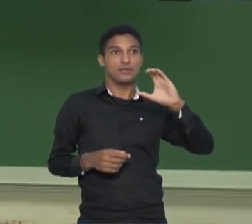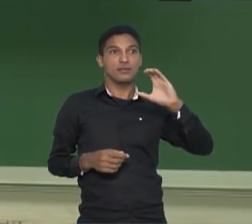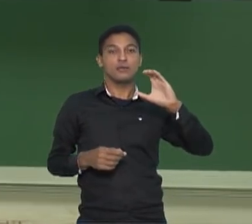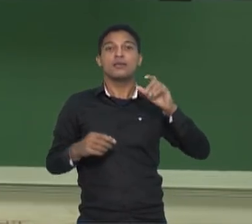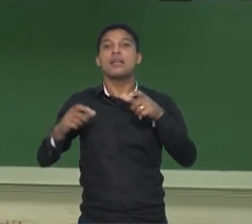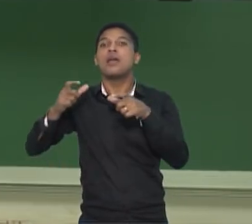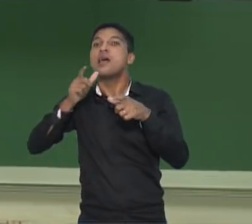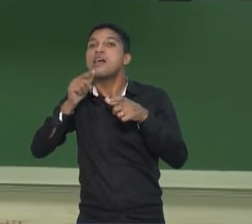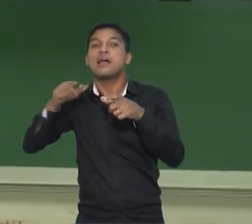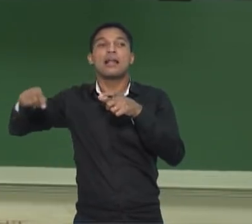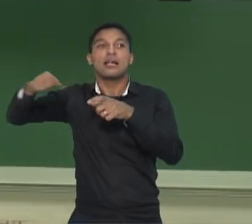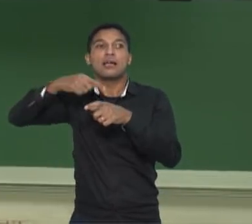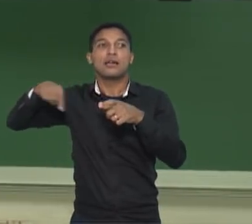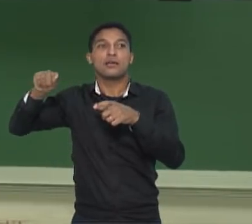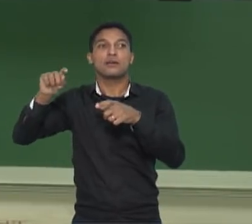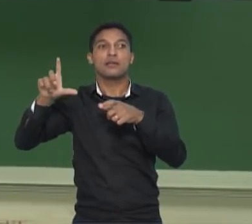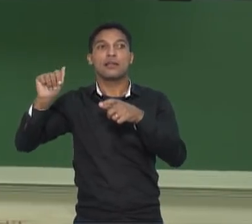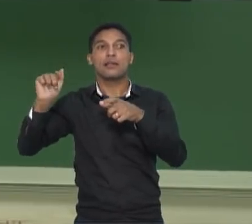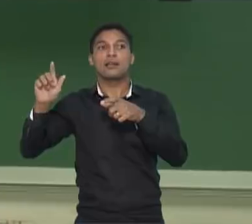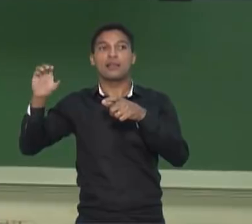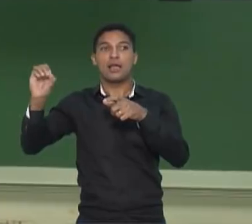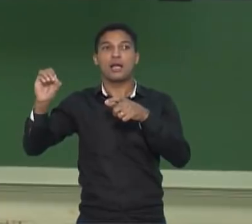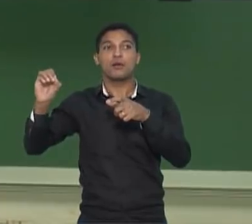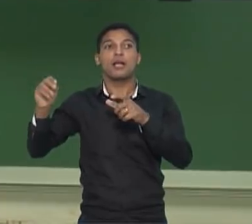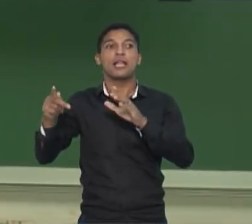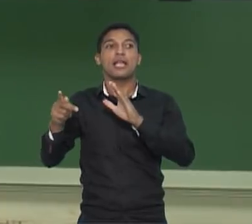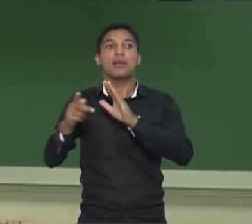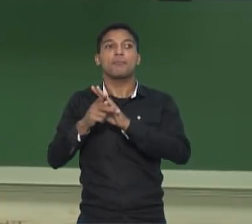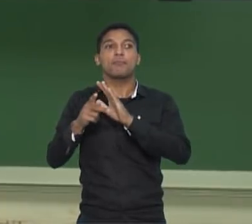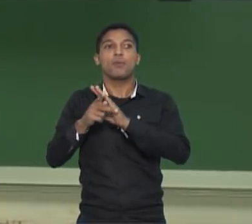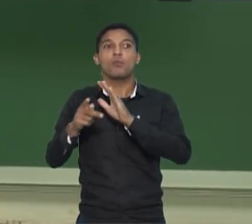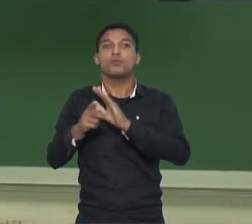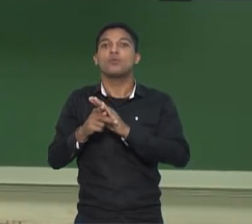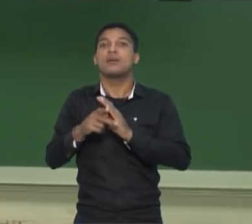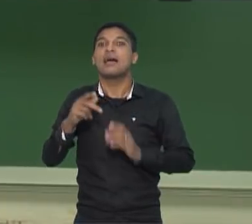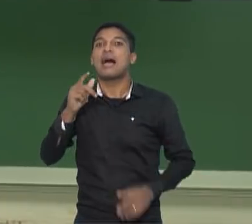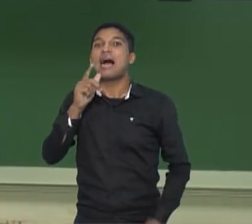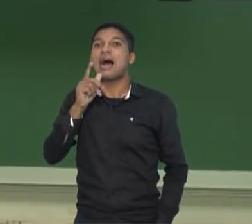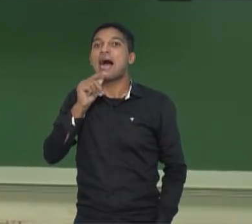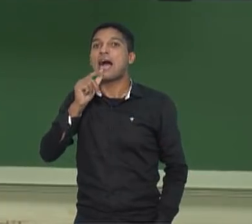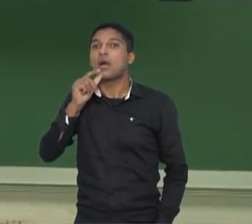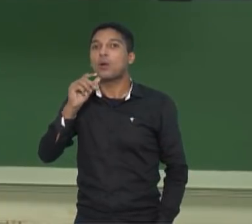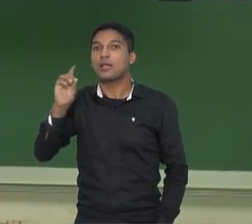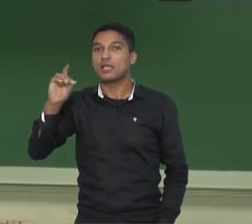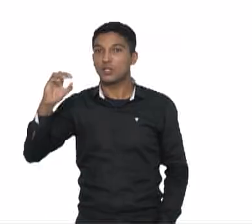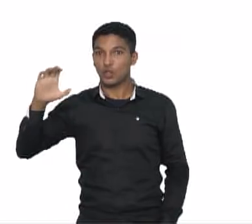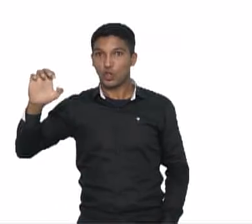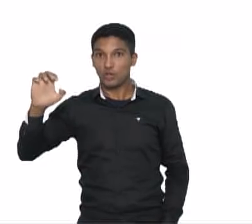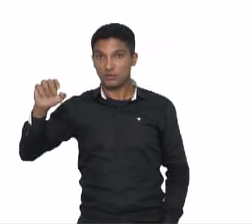opções aqui apresentadas que tem a frase incorreta, errada? Vamos lá?